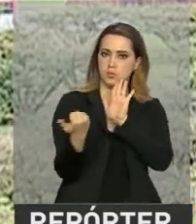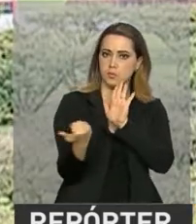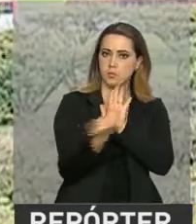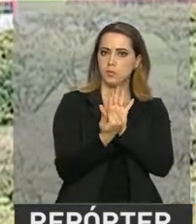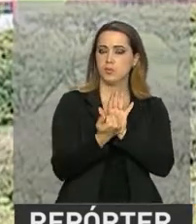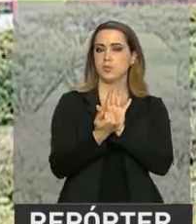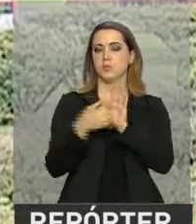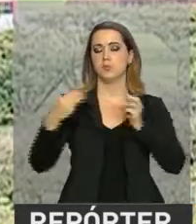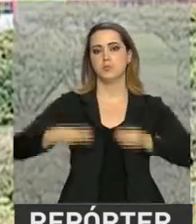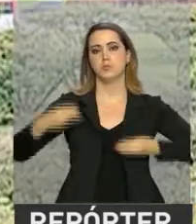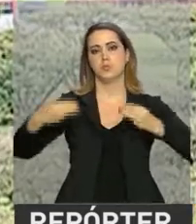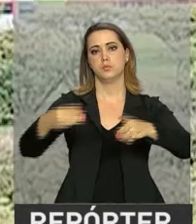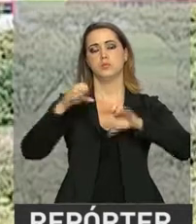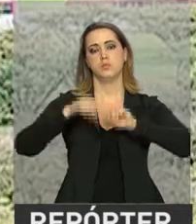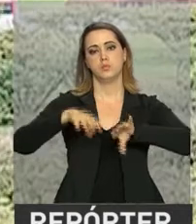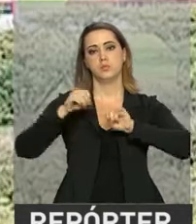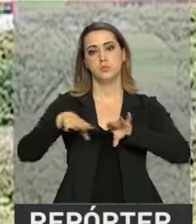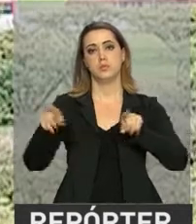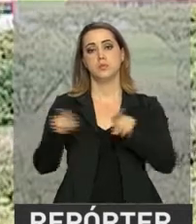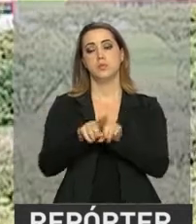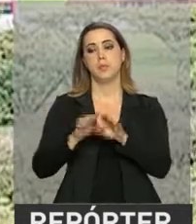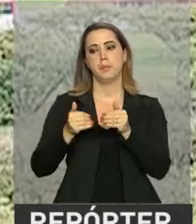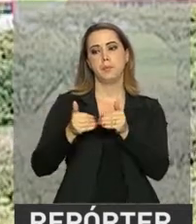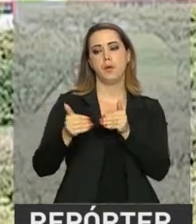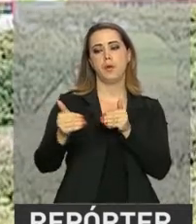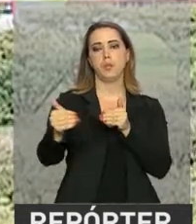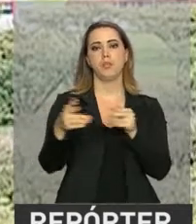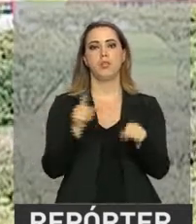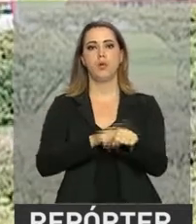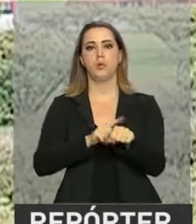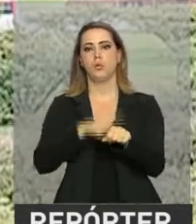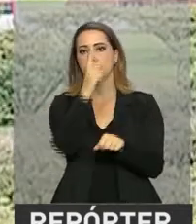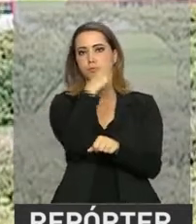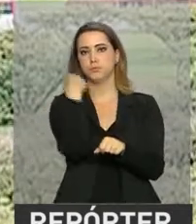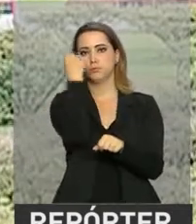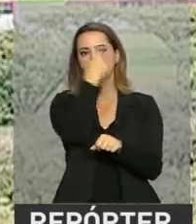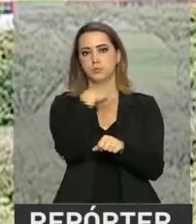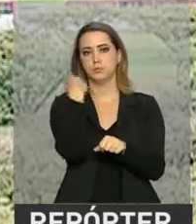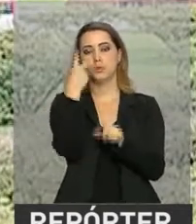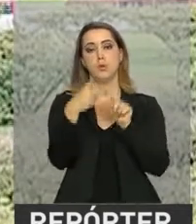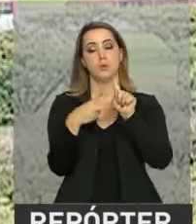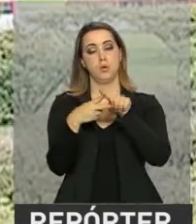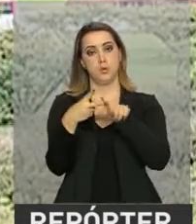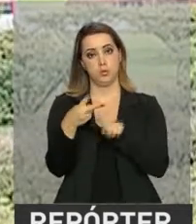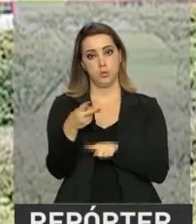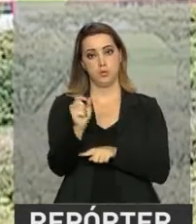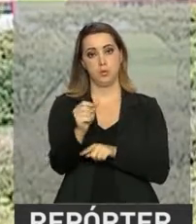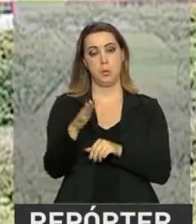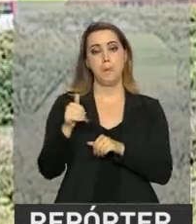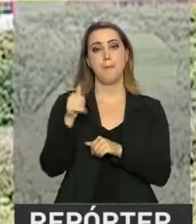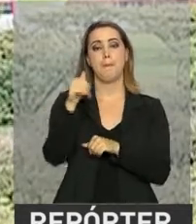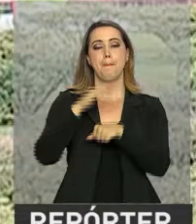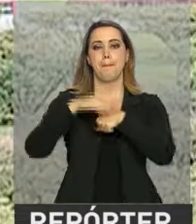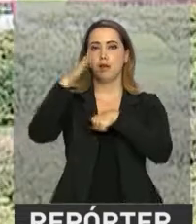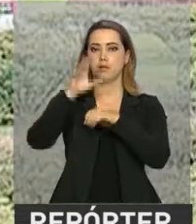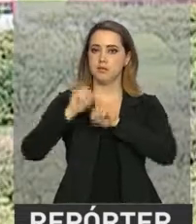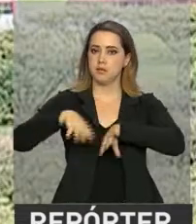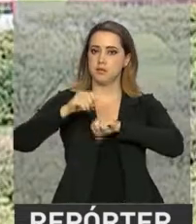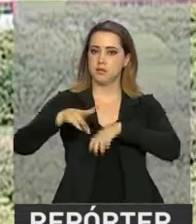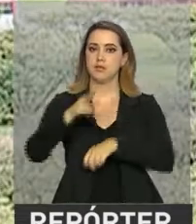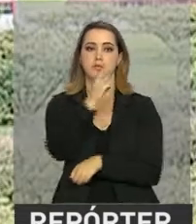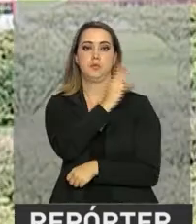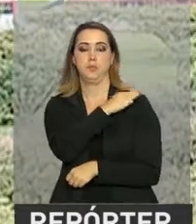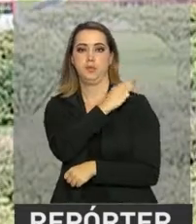Ministério da Educação para ampliar a jornada escolar. Os dois programas são o Novo Mais Educação e o Ensino